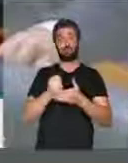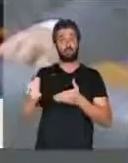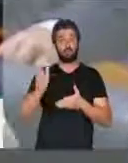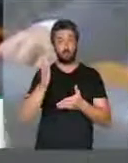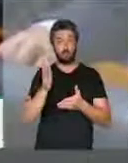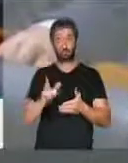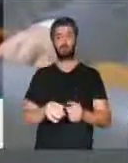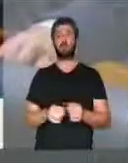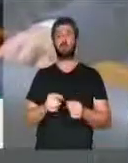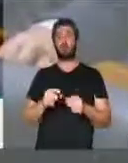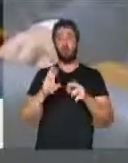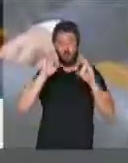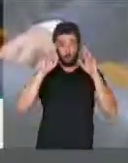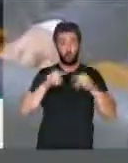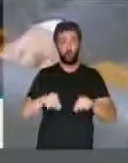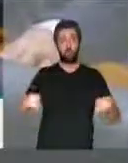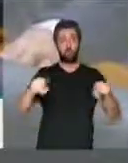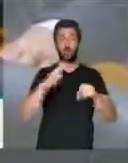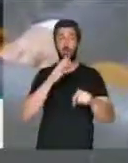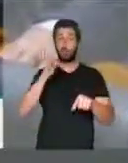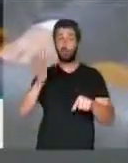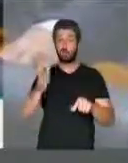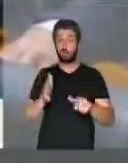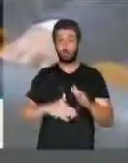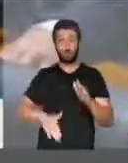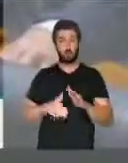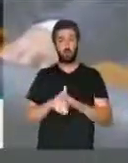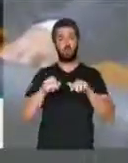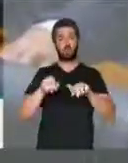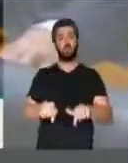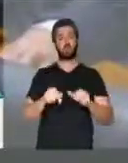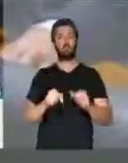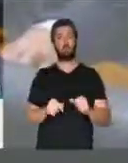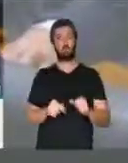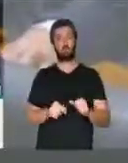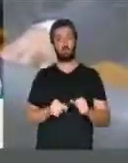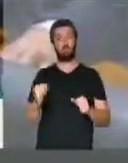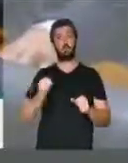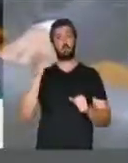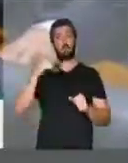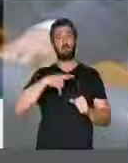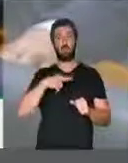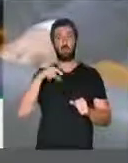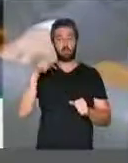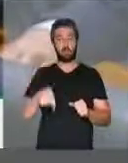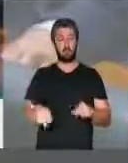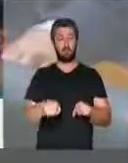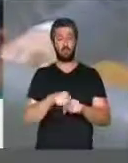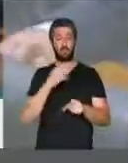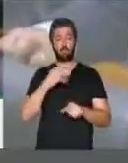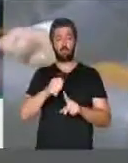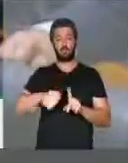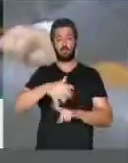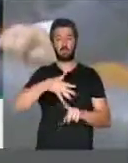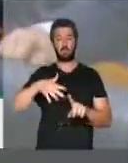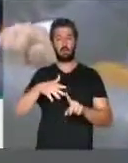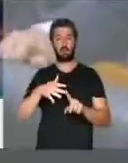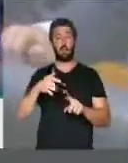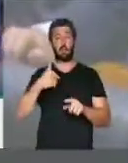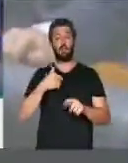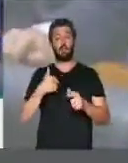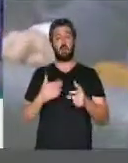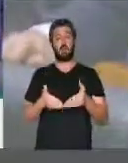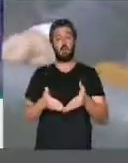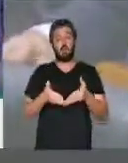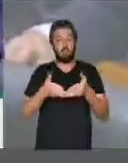ultrapassada. Todos os senhores e senhoras são conhecedores dessa matéria e da importância dessa matéria à sociedade brasileira. Eu faço